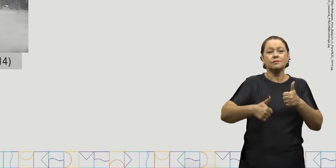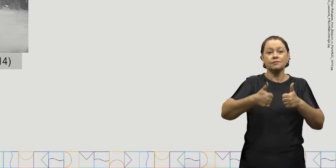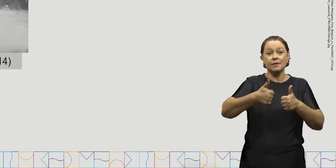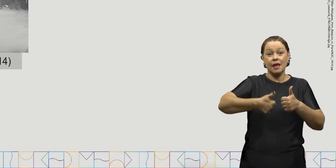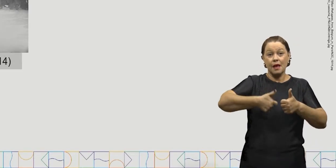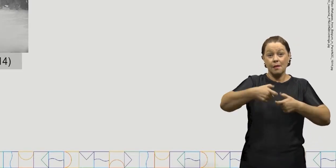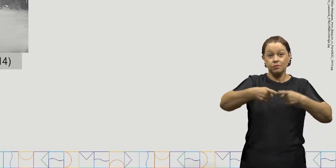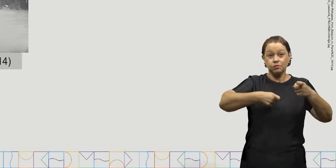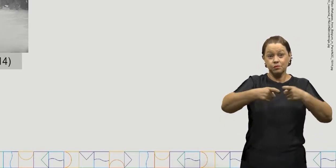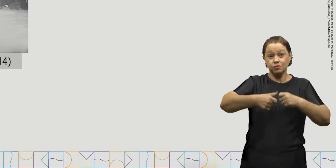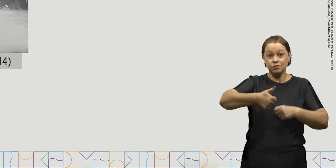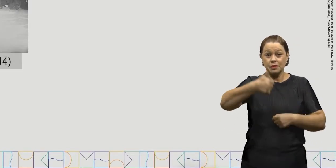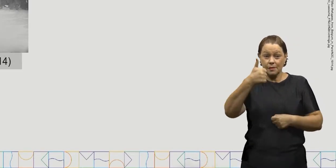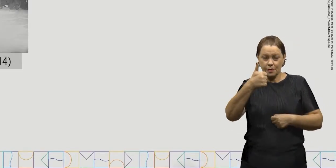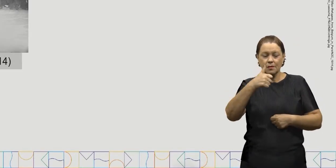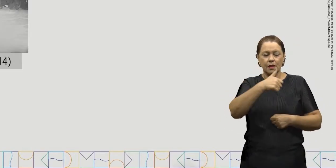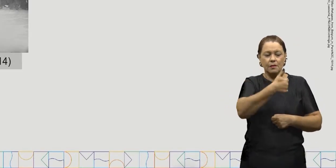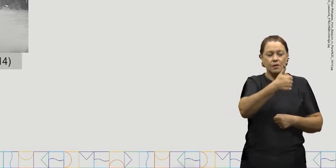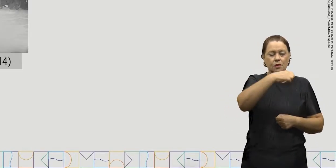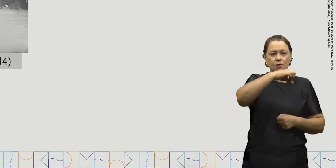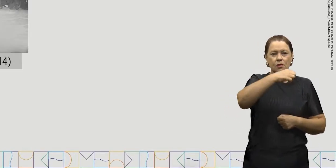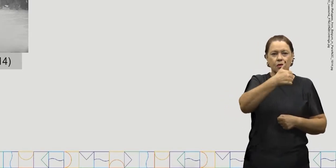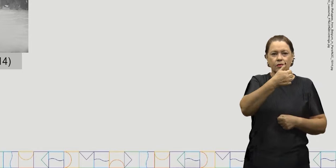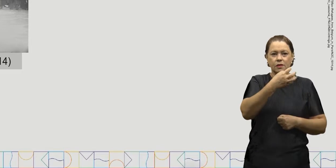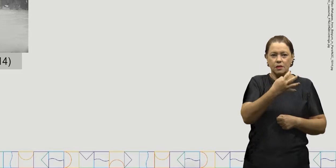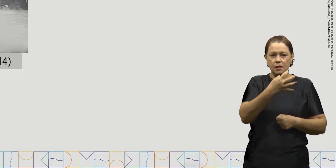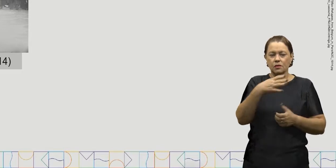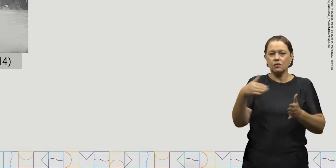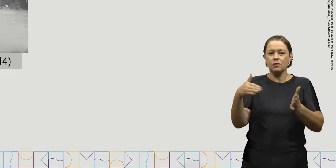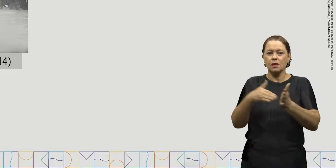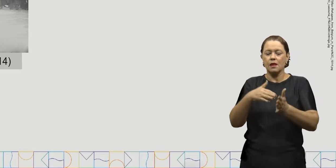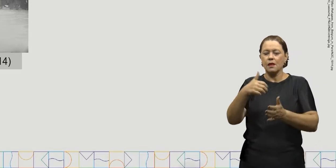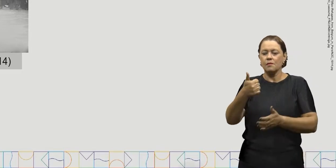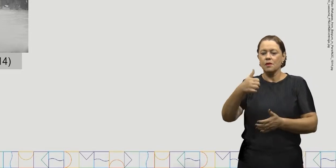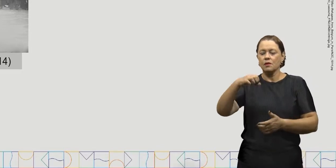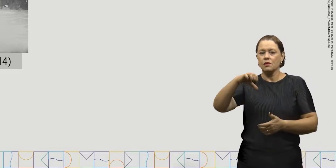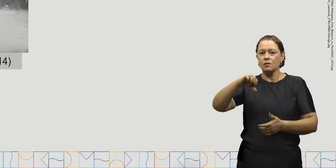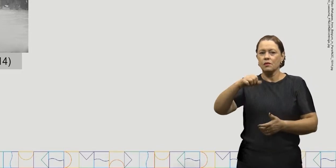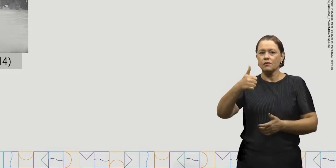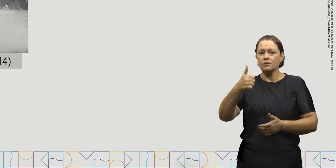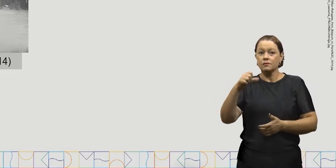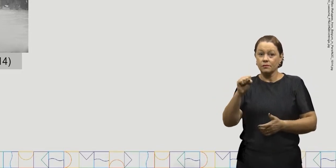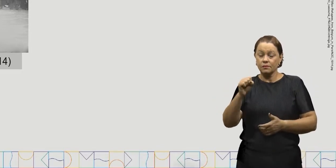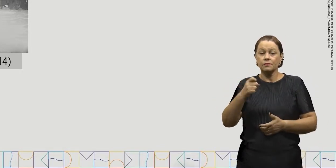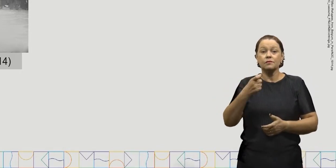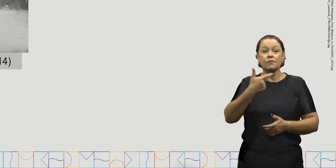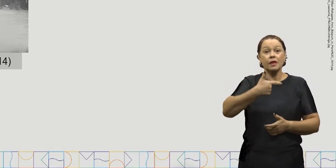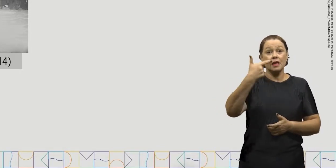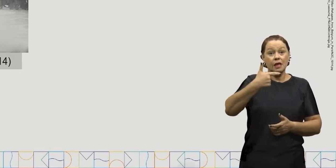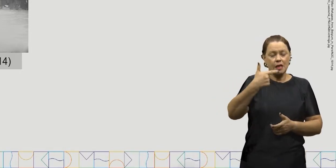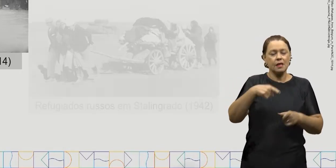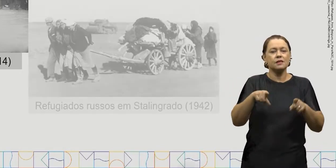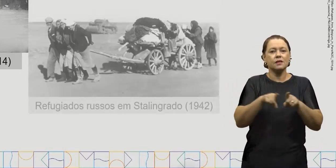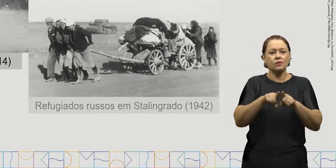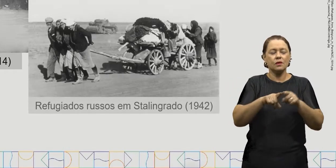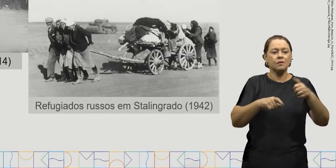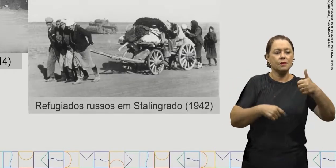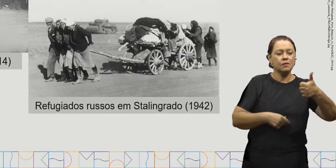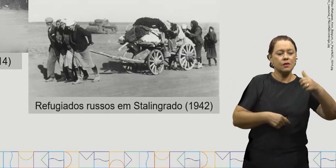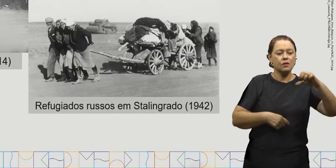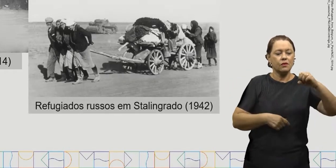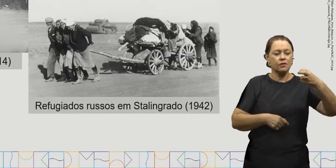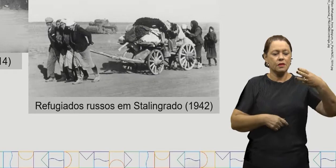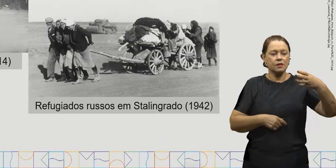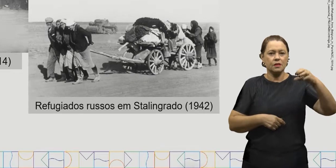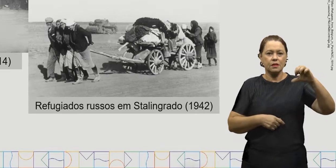Primeira Guerra, entre 1914 e 1918, e na Segunda Guerra, entre